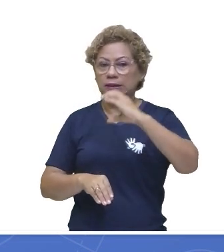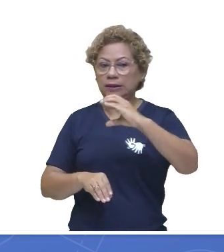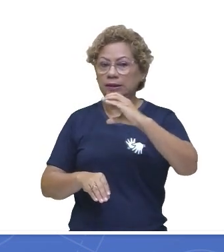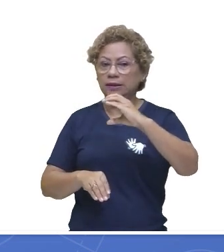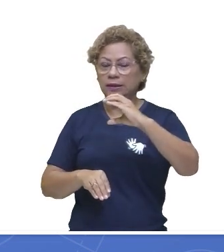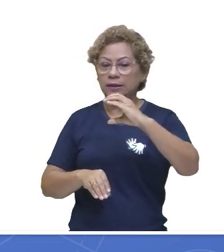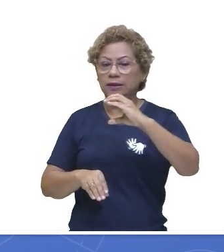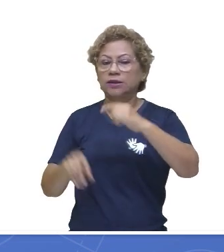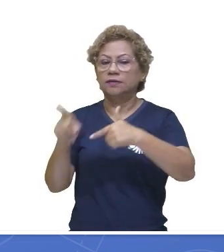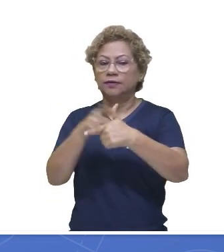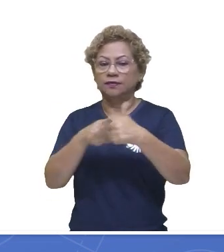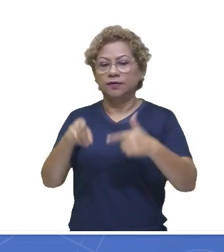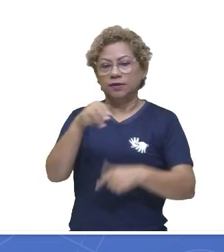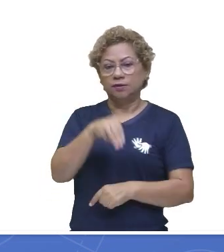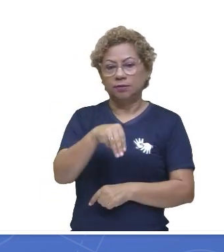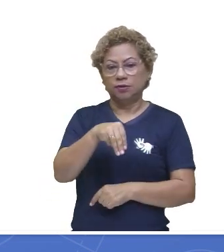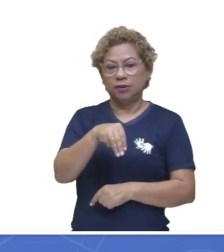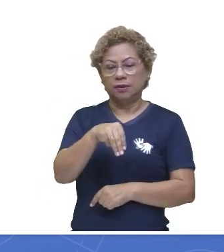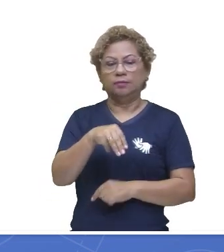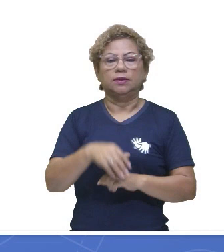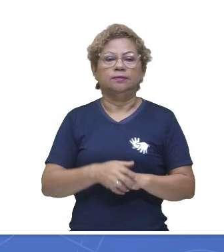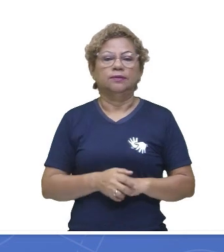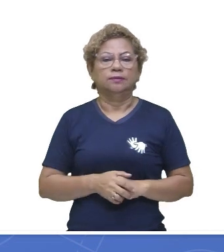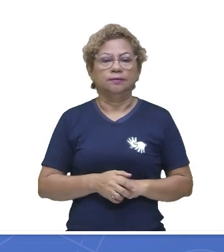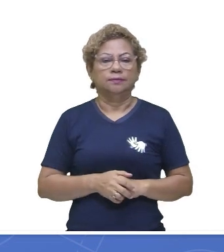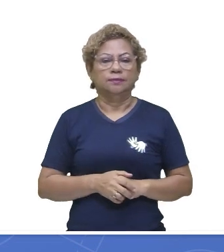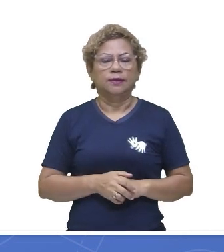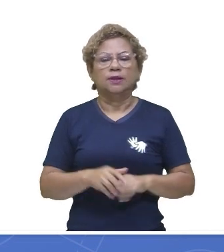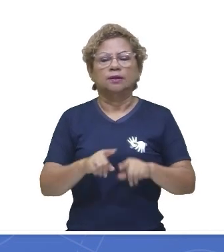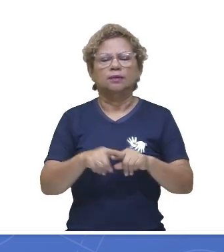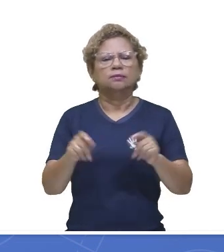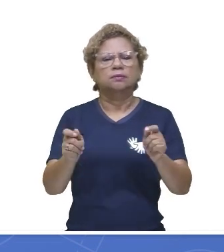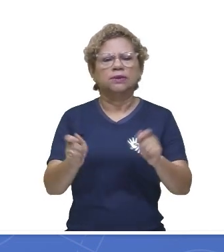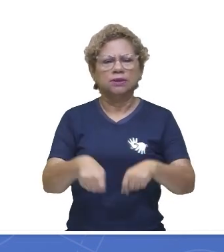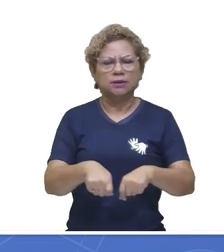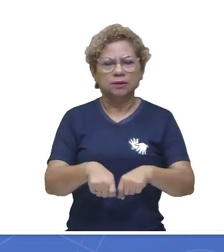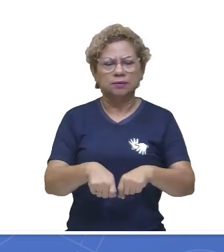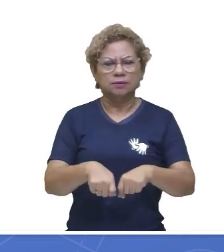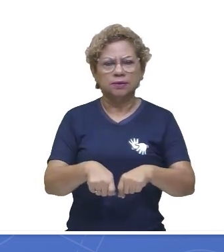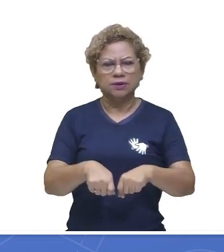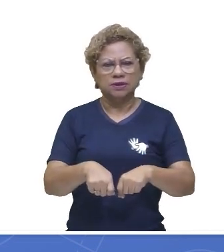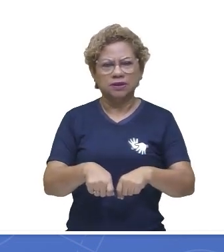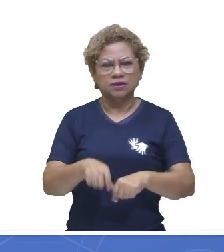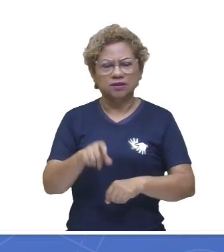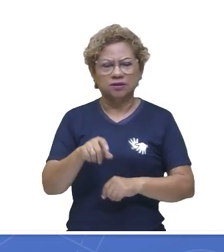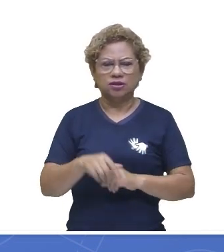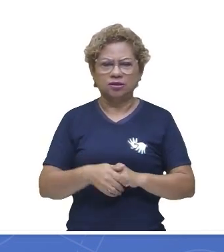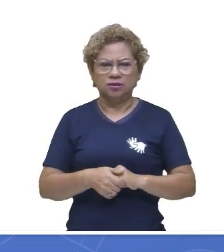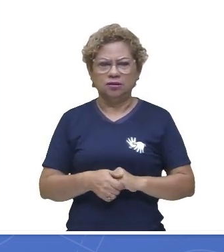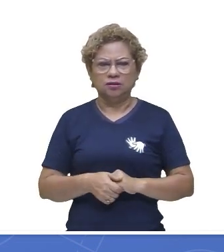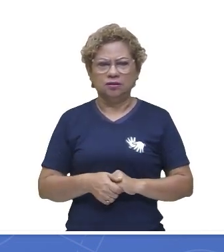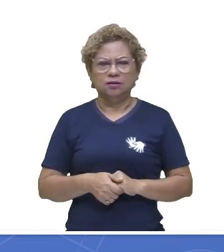térmica dividida pela massa. Mas, como a capacidade térmica já é a quantidade,